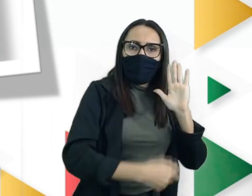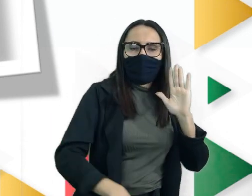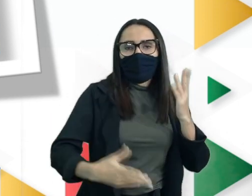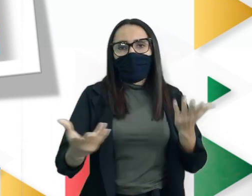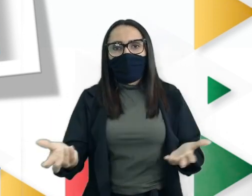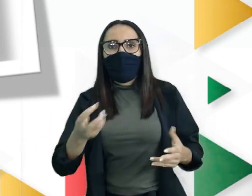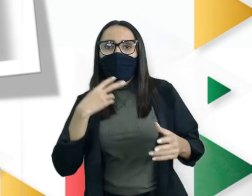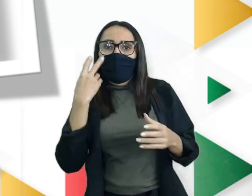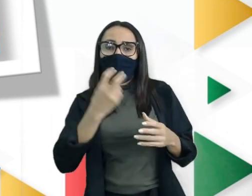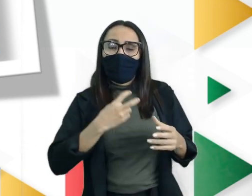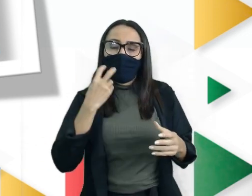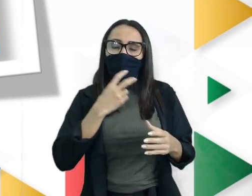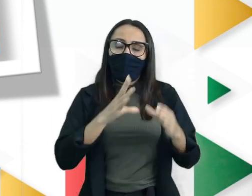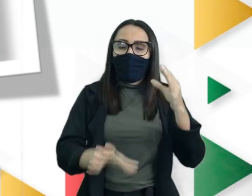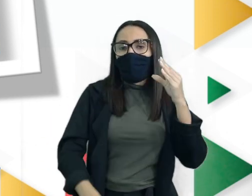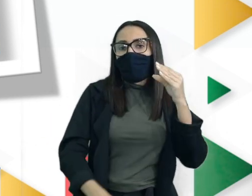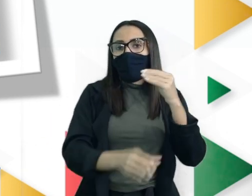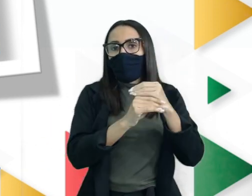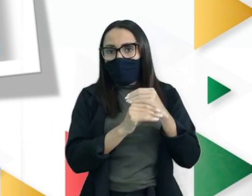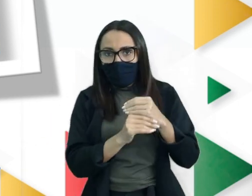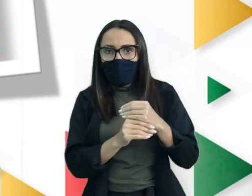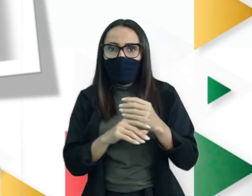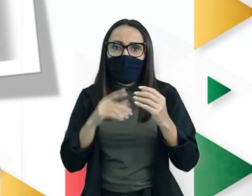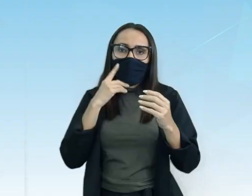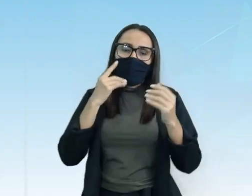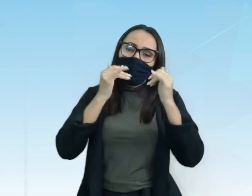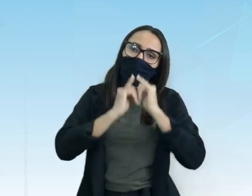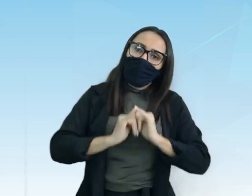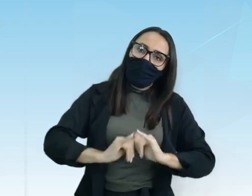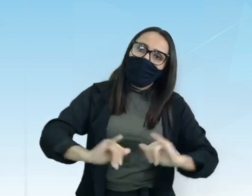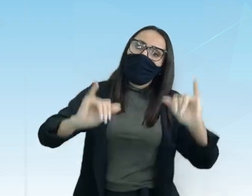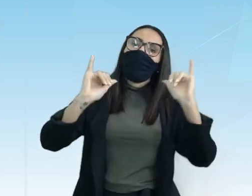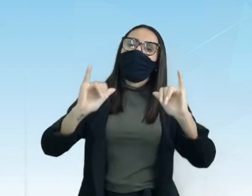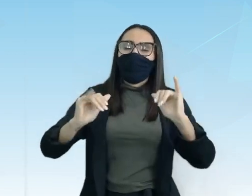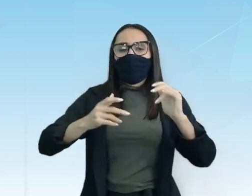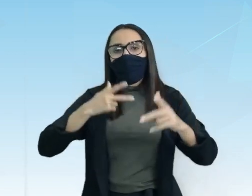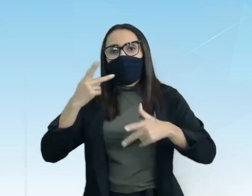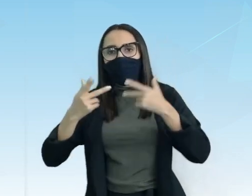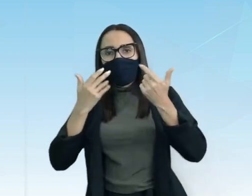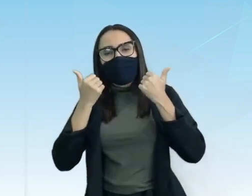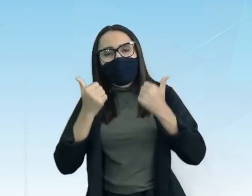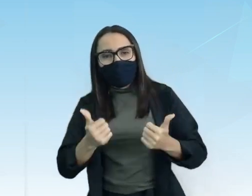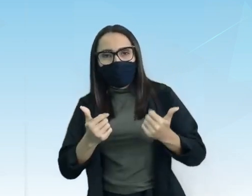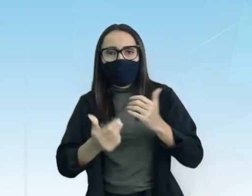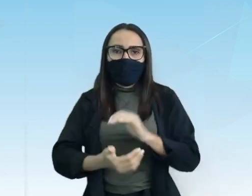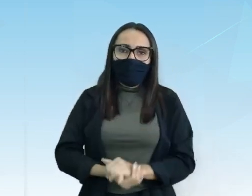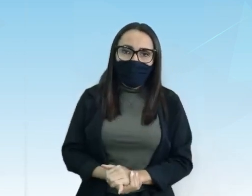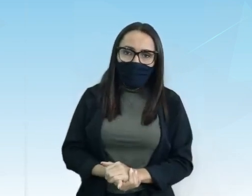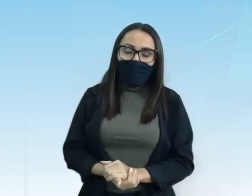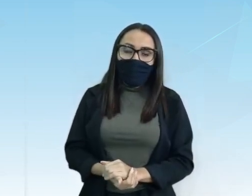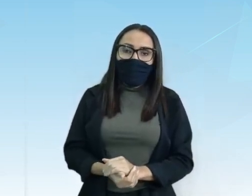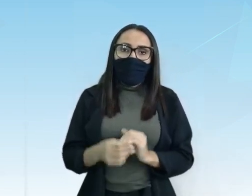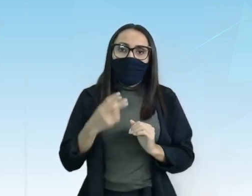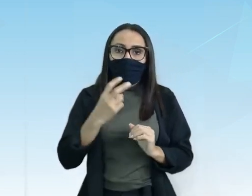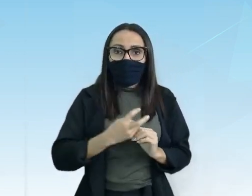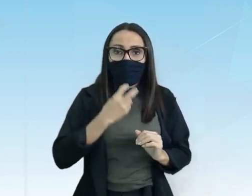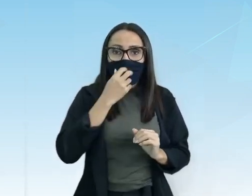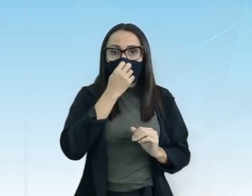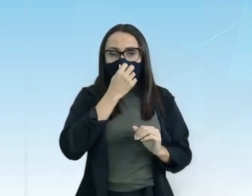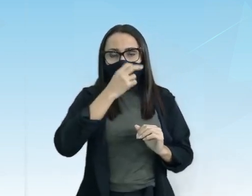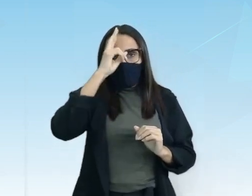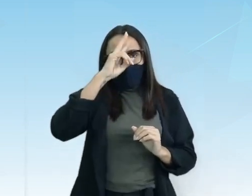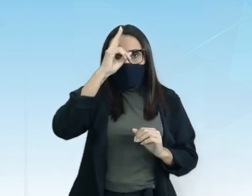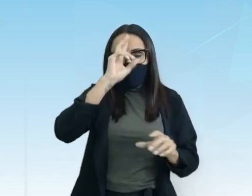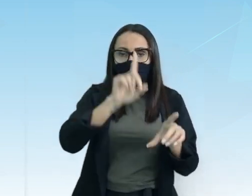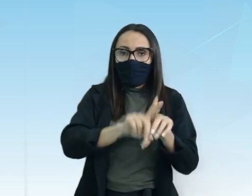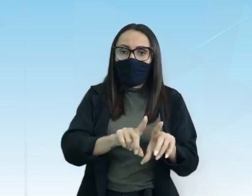oralidade, resumidamente, é o que expomos quando falamos. Certo? Essa é a oralidade. E lembrar que eu